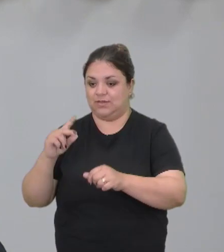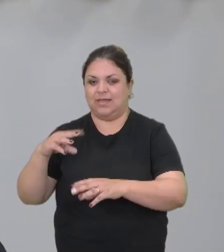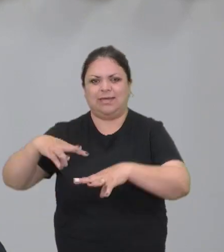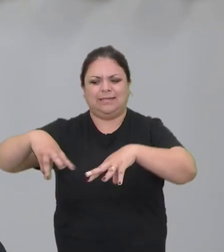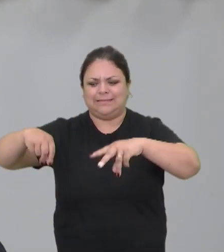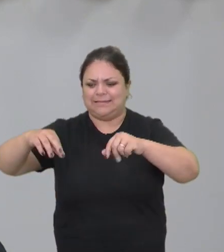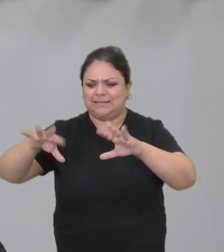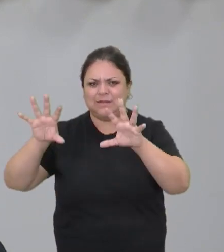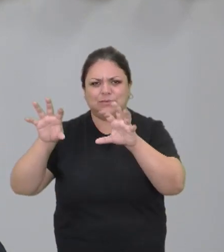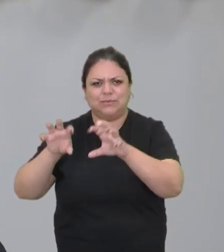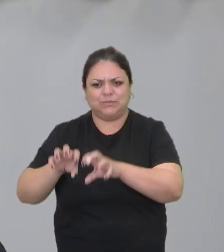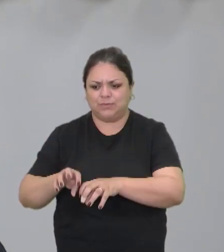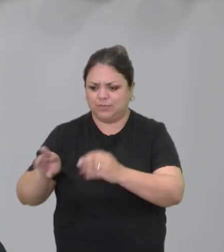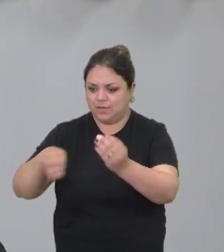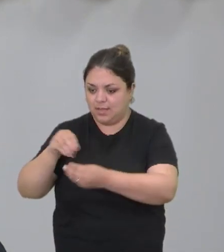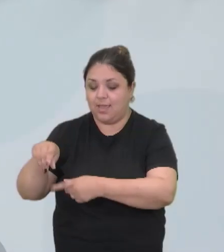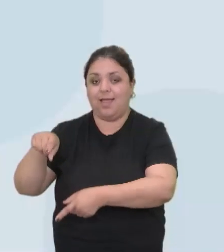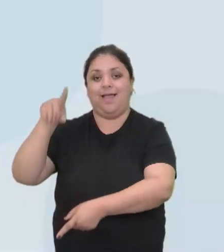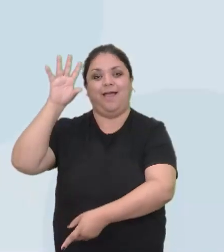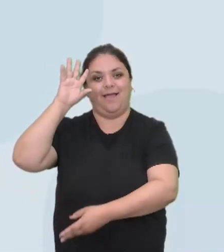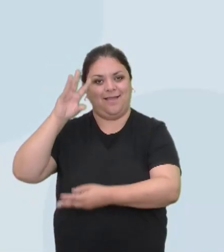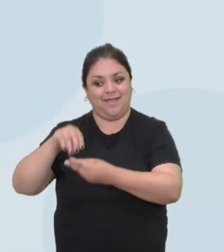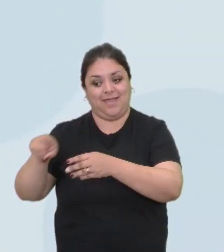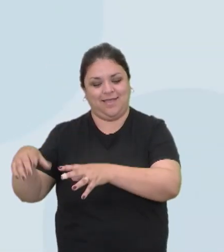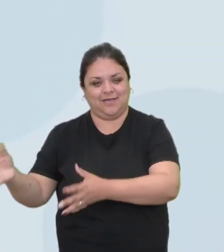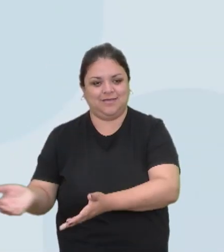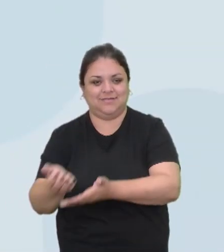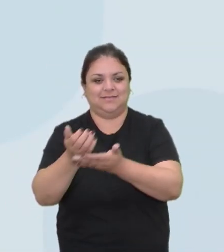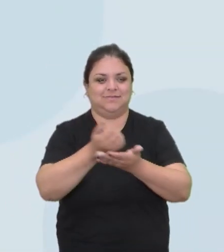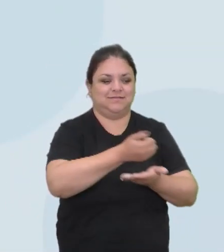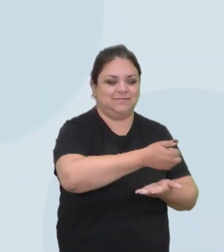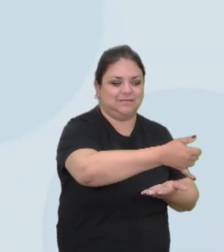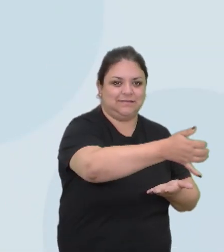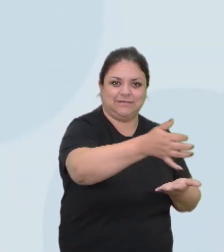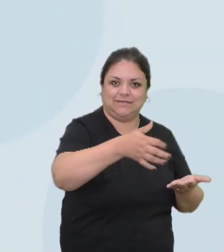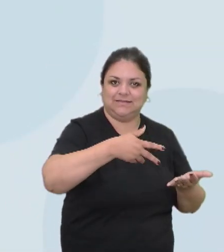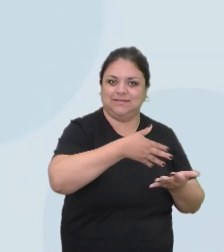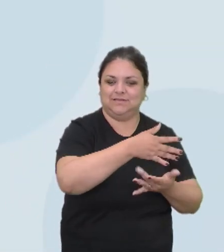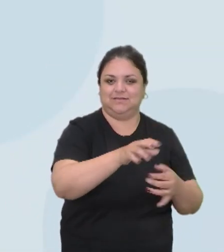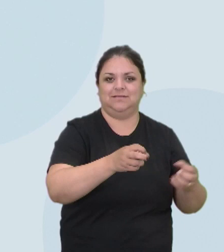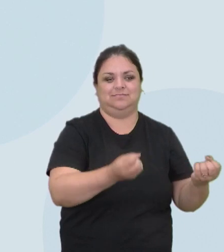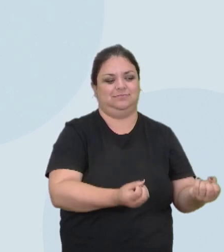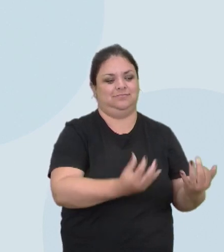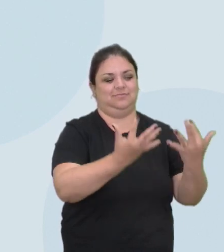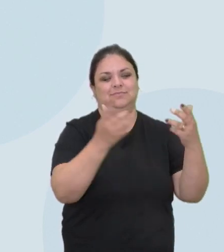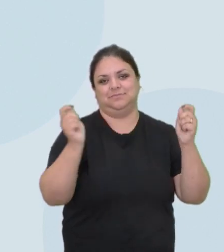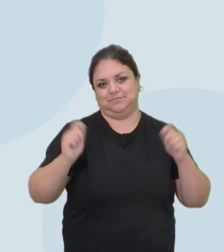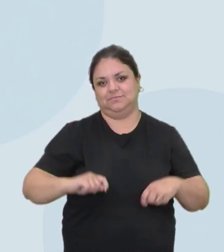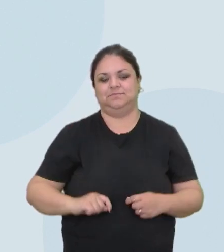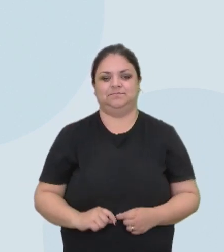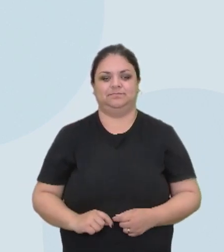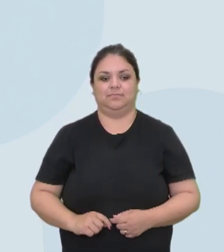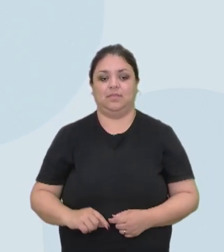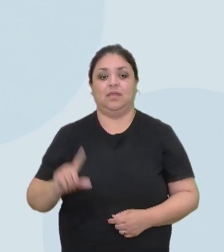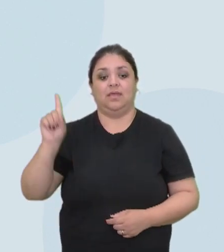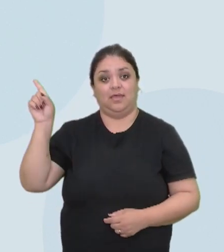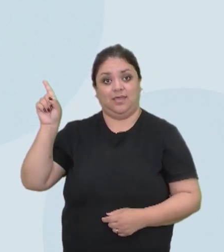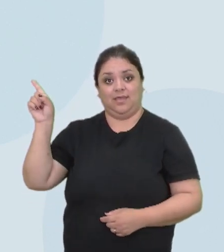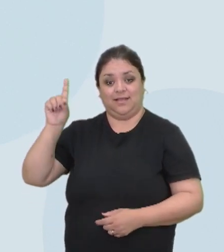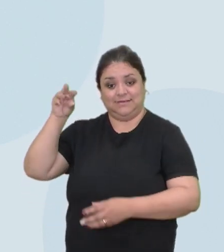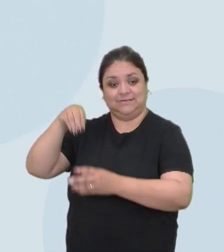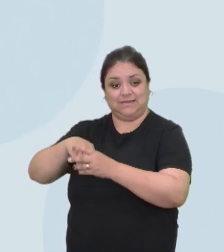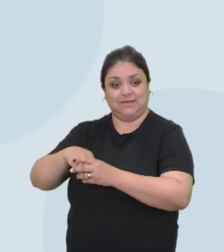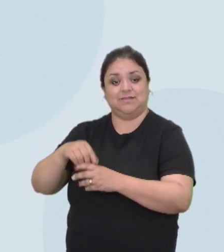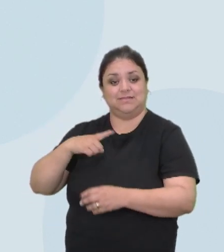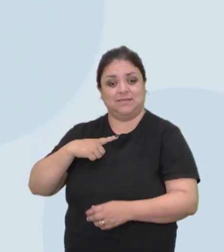na vermicompostagem, eu tenho a ação principalmente de outros micro-organismos, como as